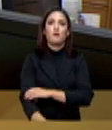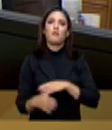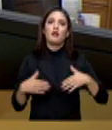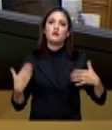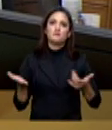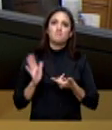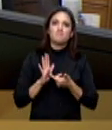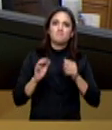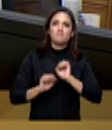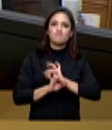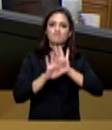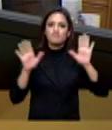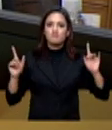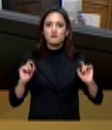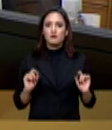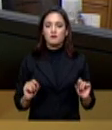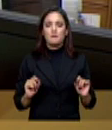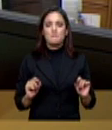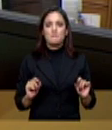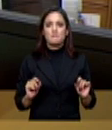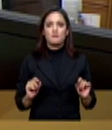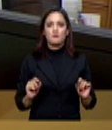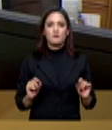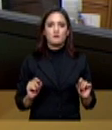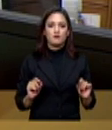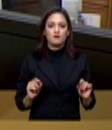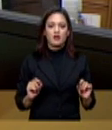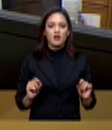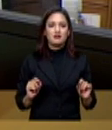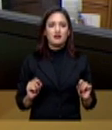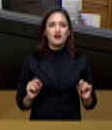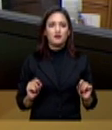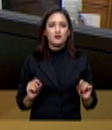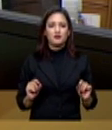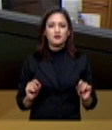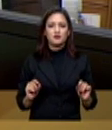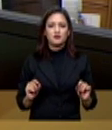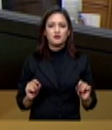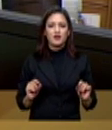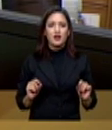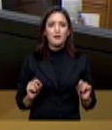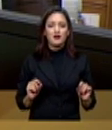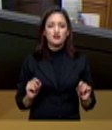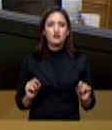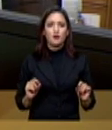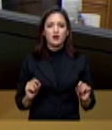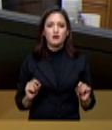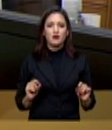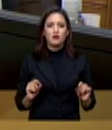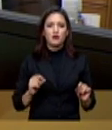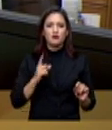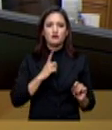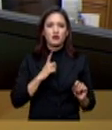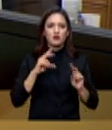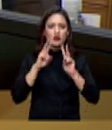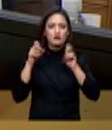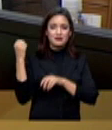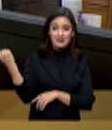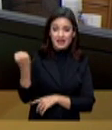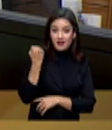evidenciam que a questão tem uma gravidade que é